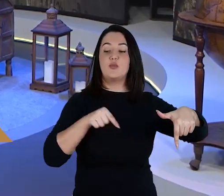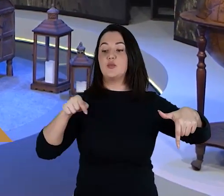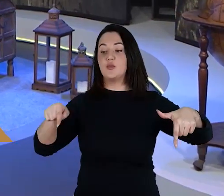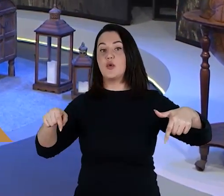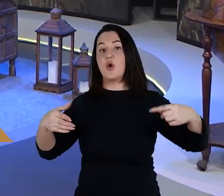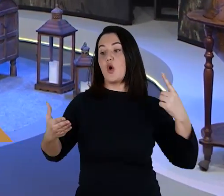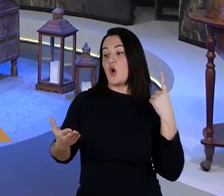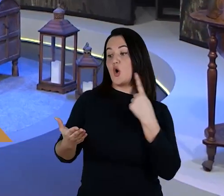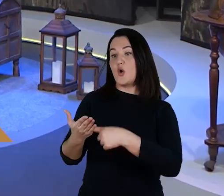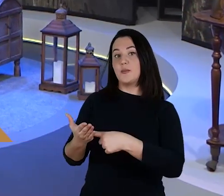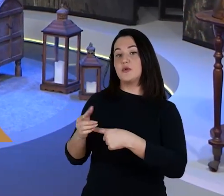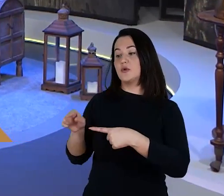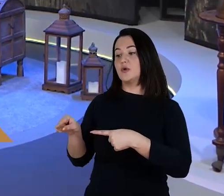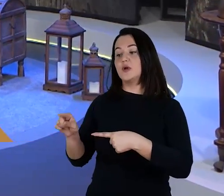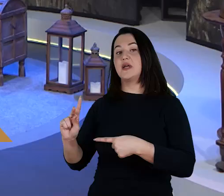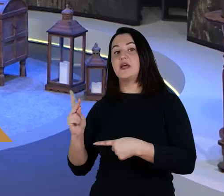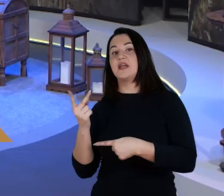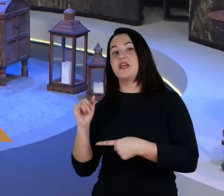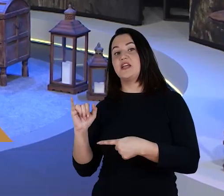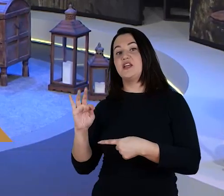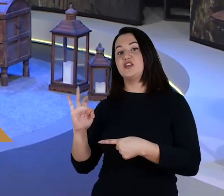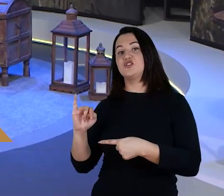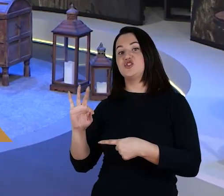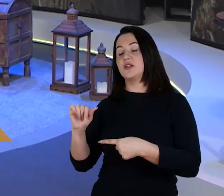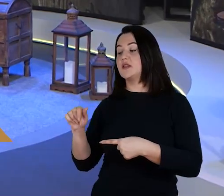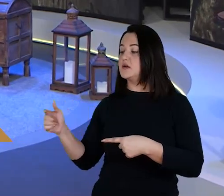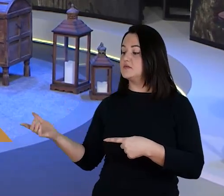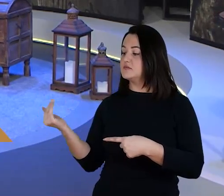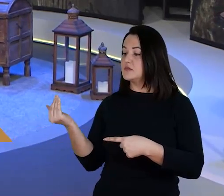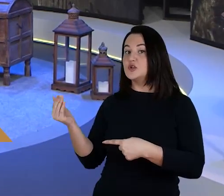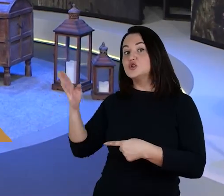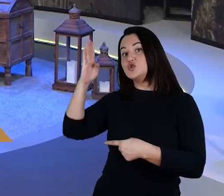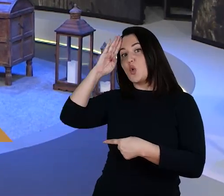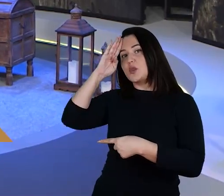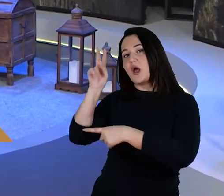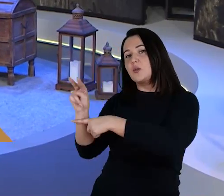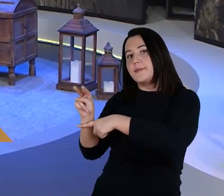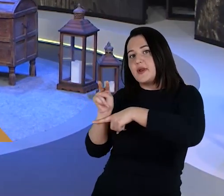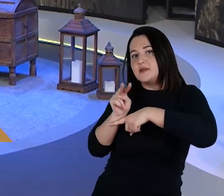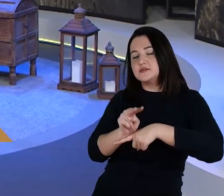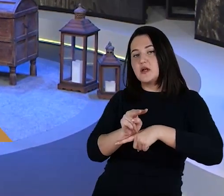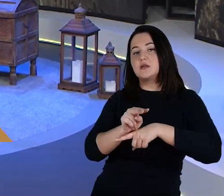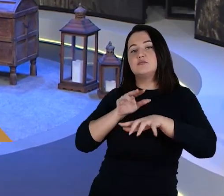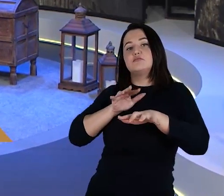Davi contou com milícias hititas em suas fileiras, como você pode ver em 1